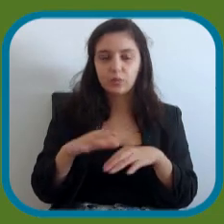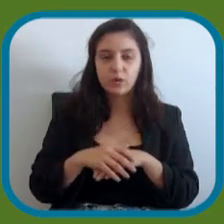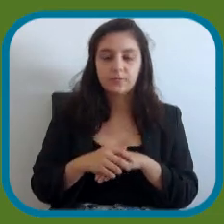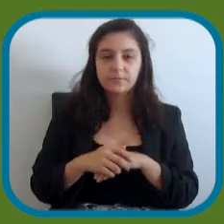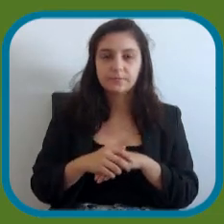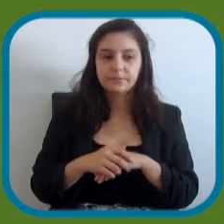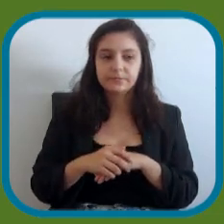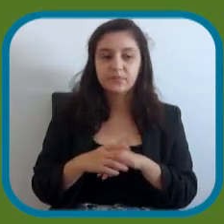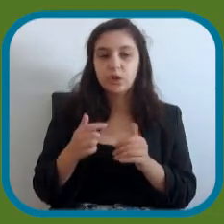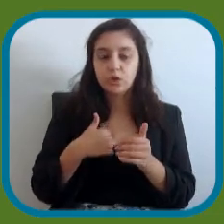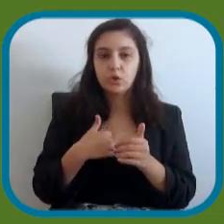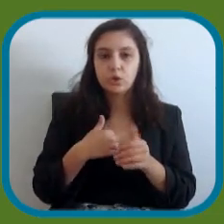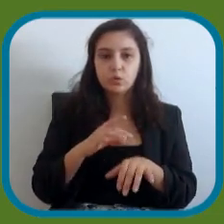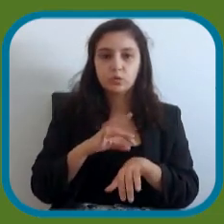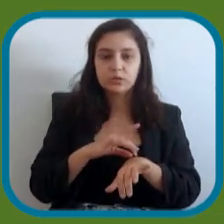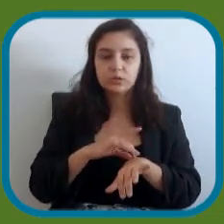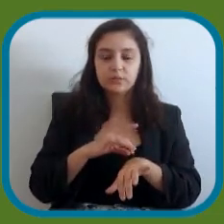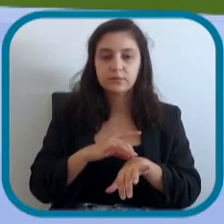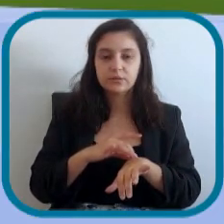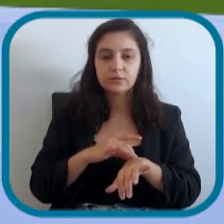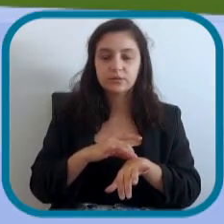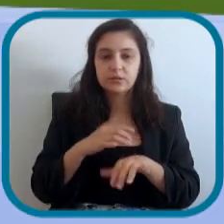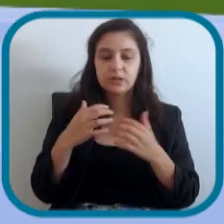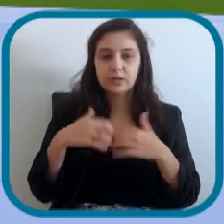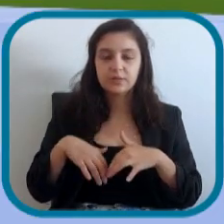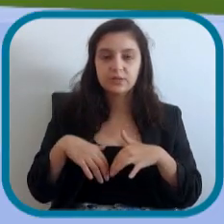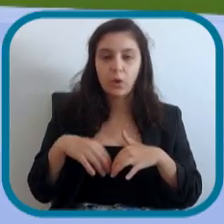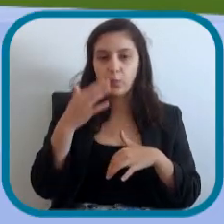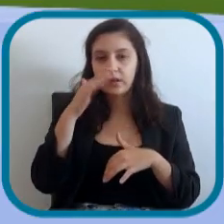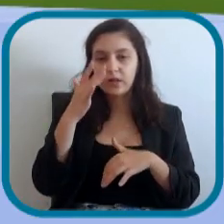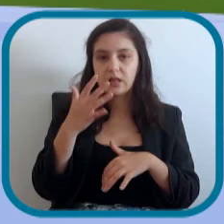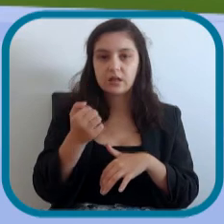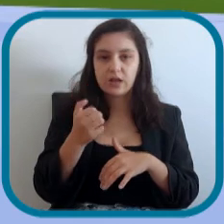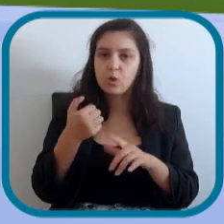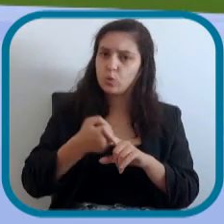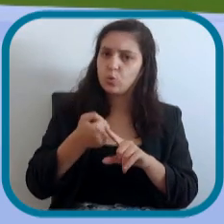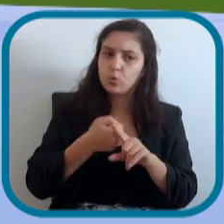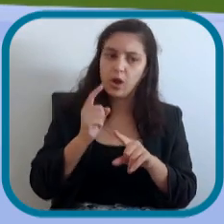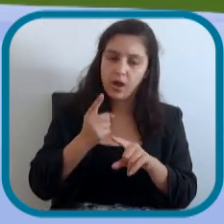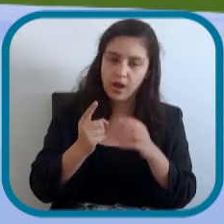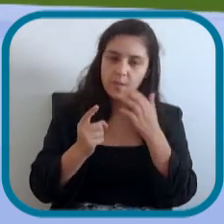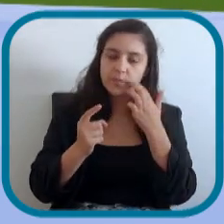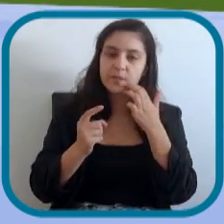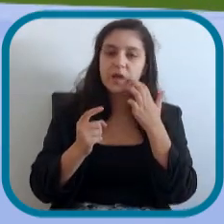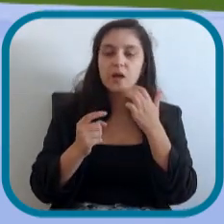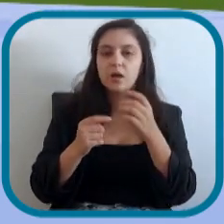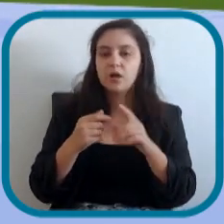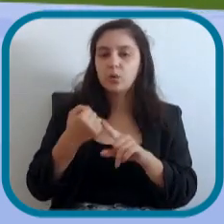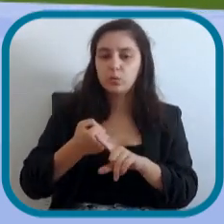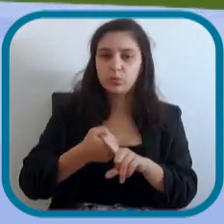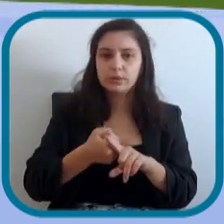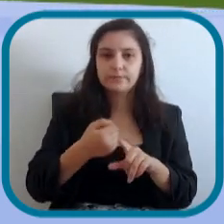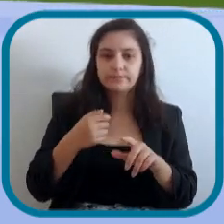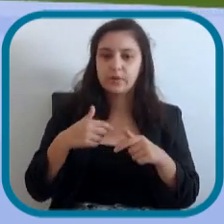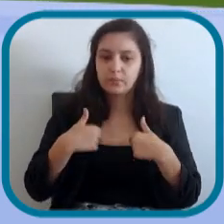já passaram pelo mesmo que ela. Eu fui diagnosticada com depressão aguda quando tinha 15 anos. É uma batalha